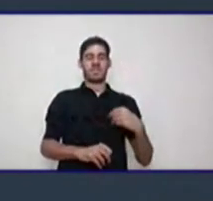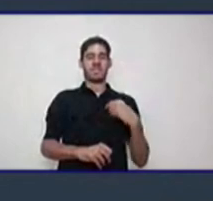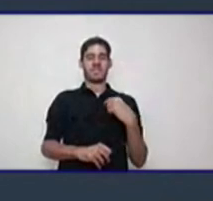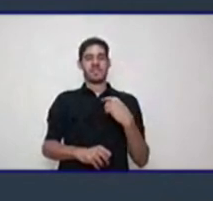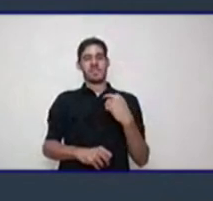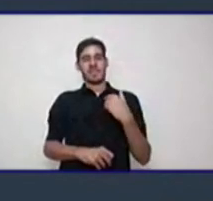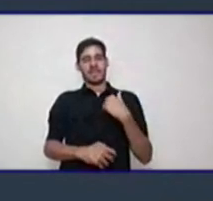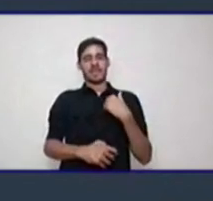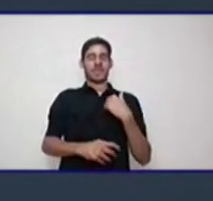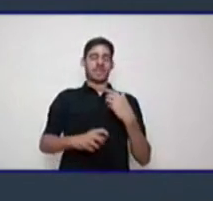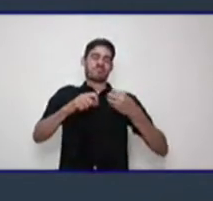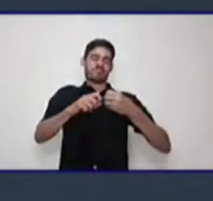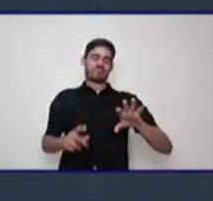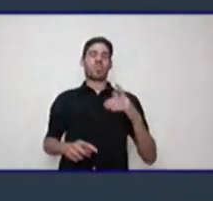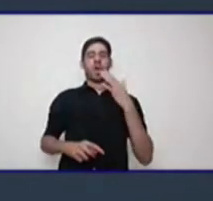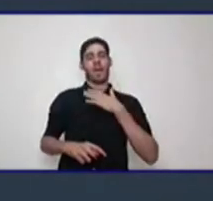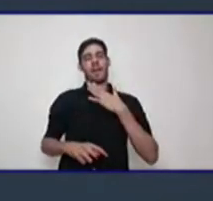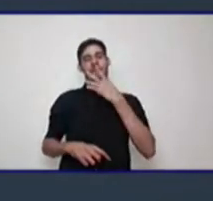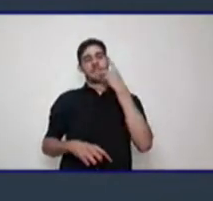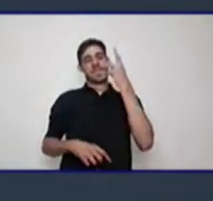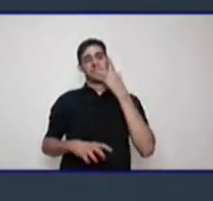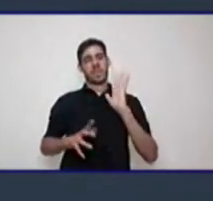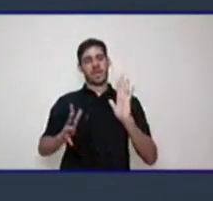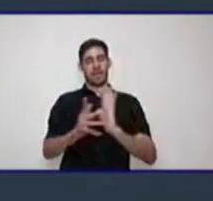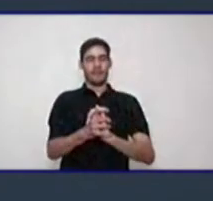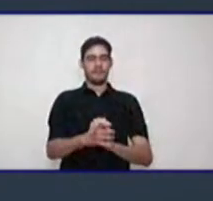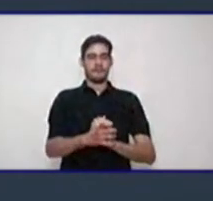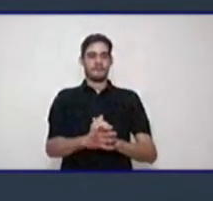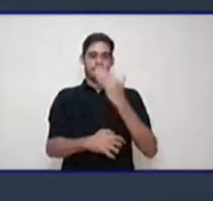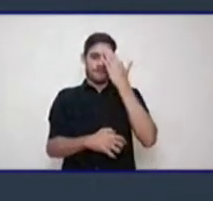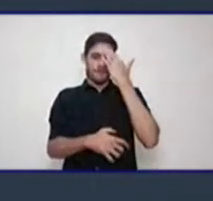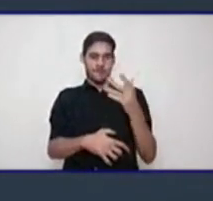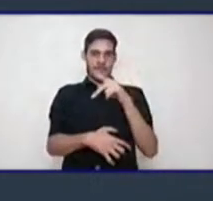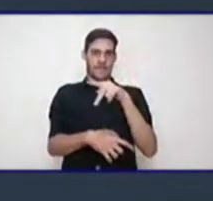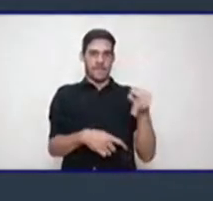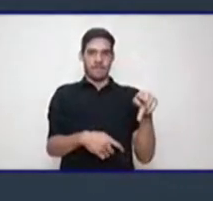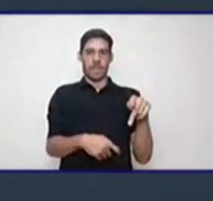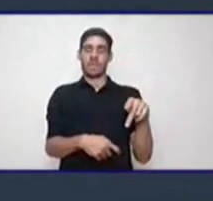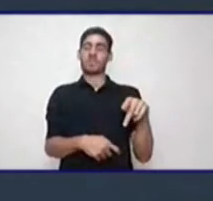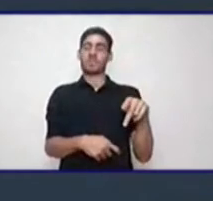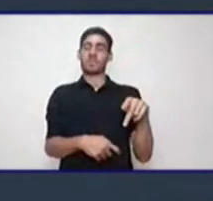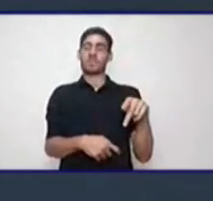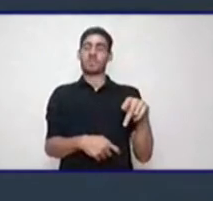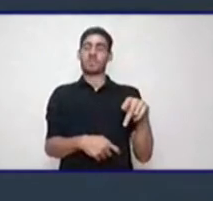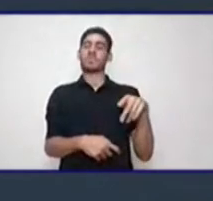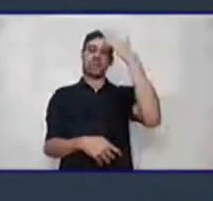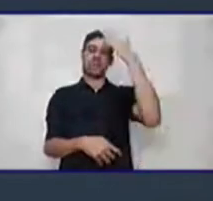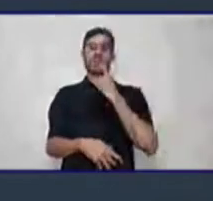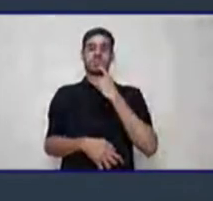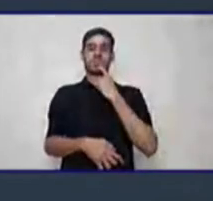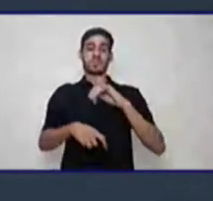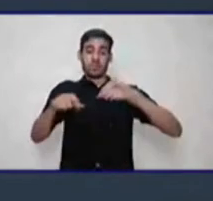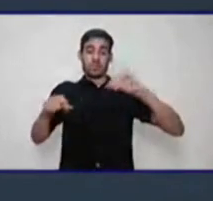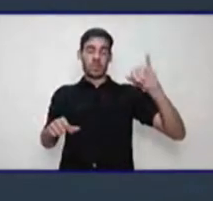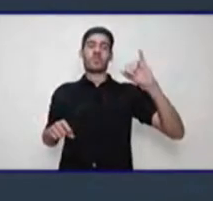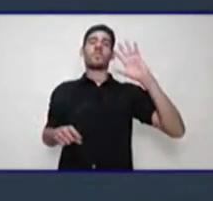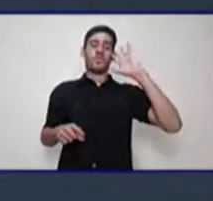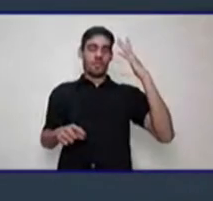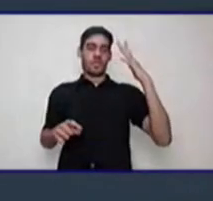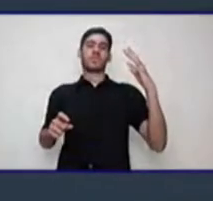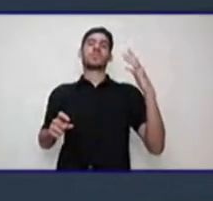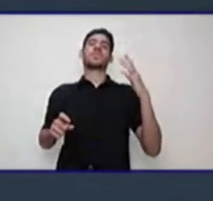creio que ficou prejudicada a minha colocação. Obrigado, presidente. Obrigado, ministro Salomão. Portanto, proclamo o resultado. O tribunal,